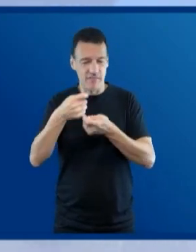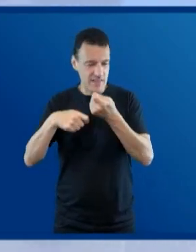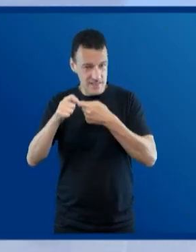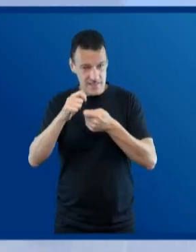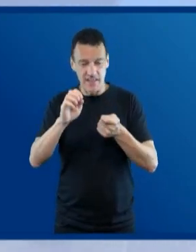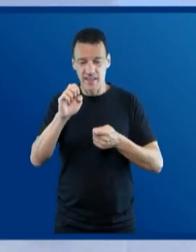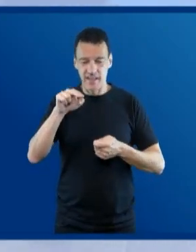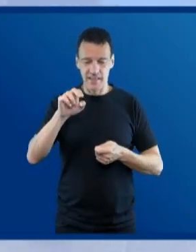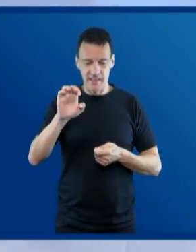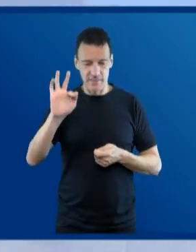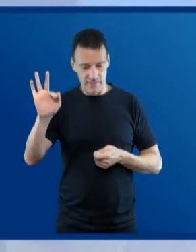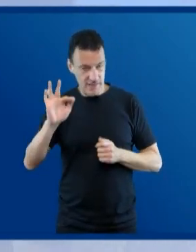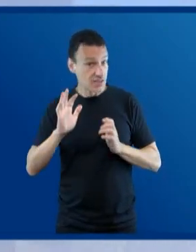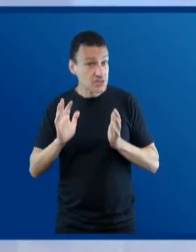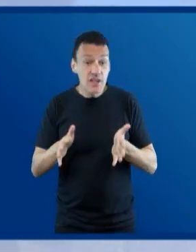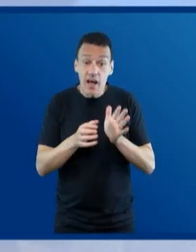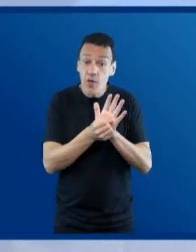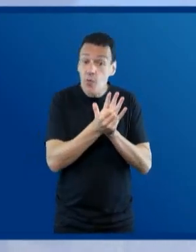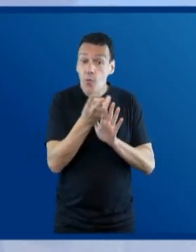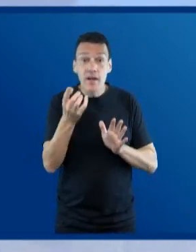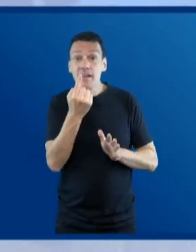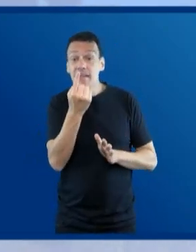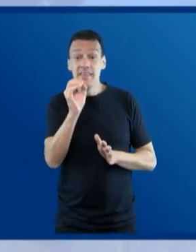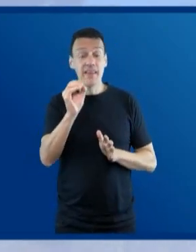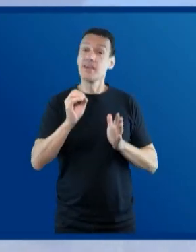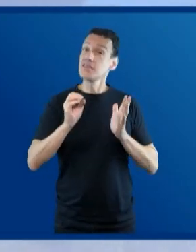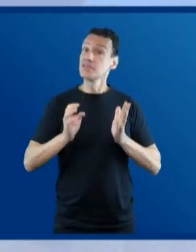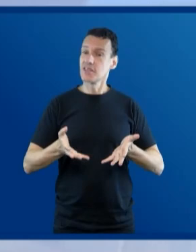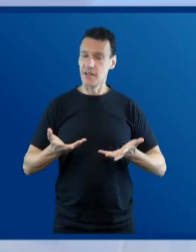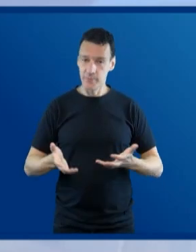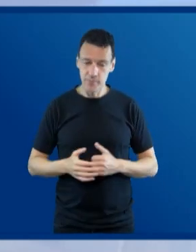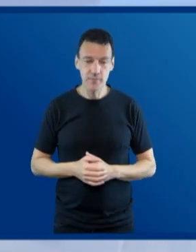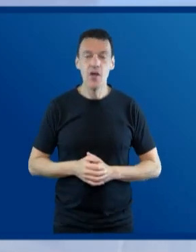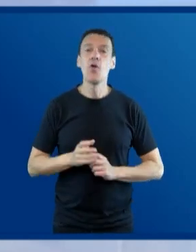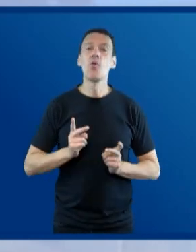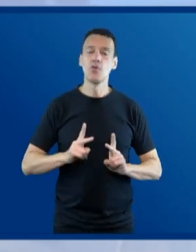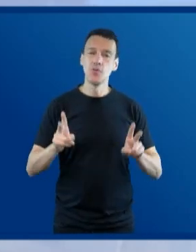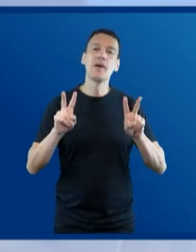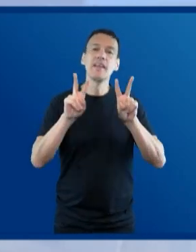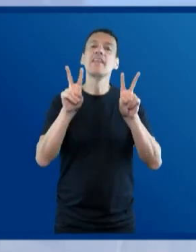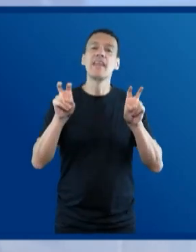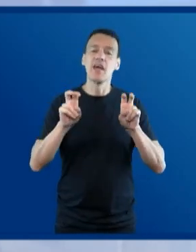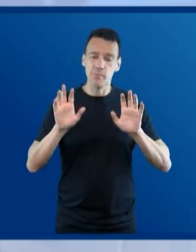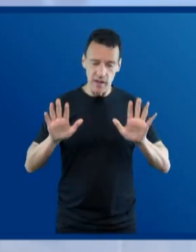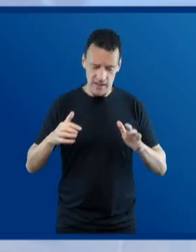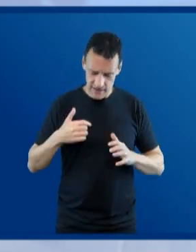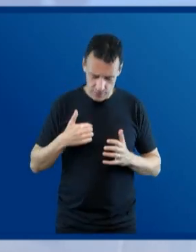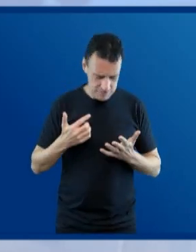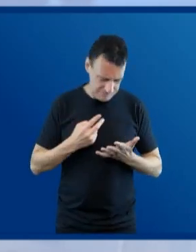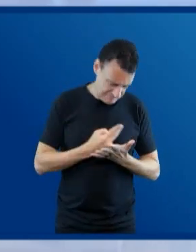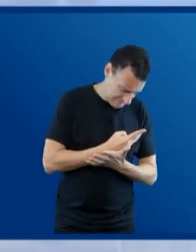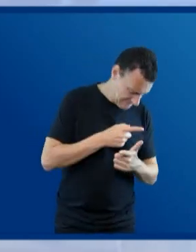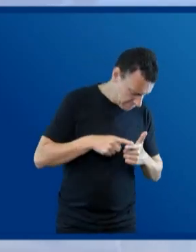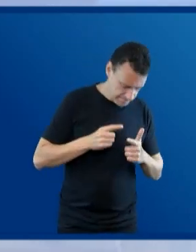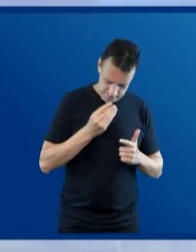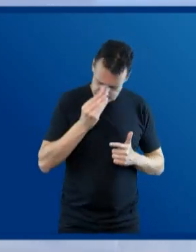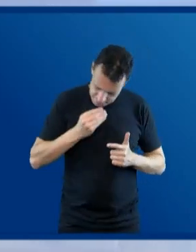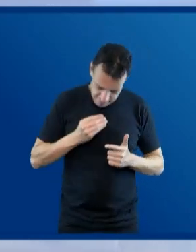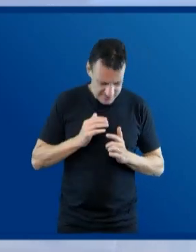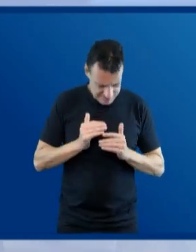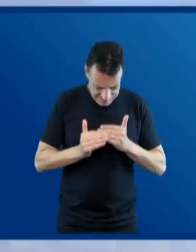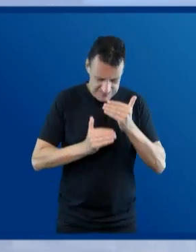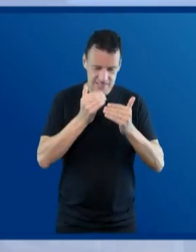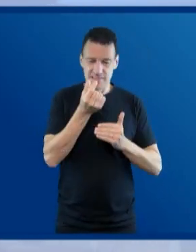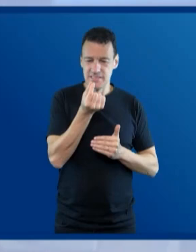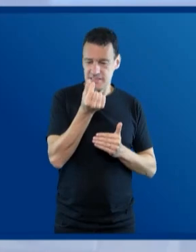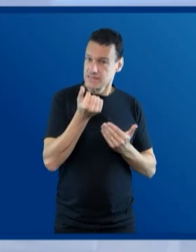a gente vai continuar com um tema central, resiliência financeira. Vamos dar continuidade a esse